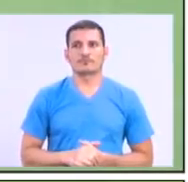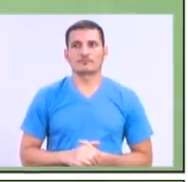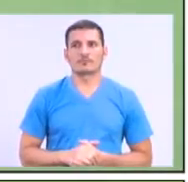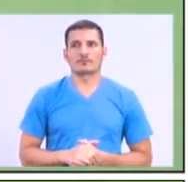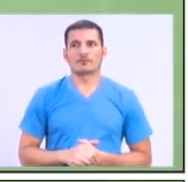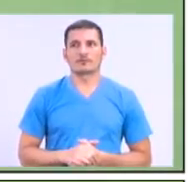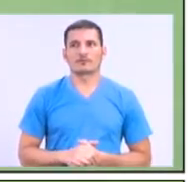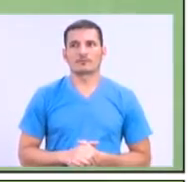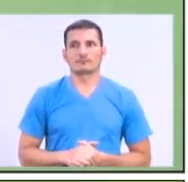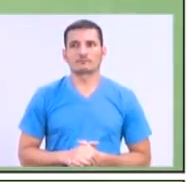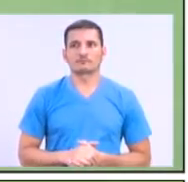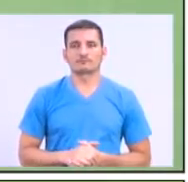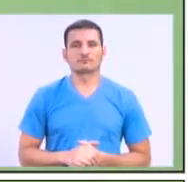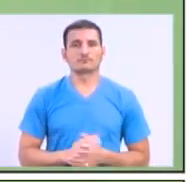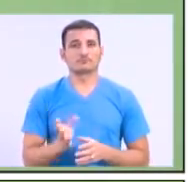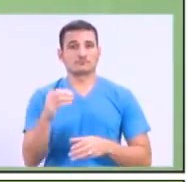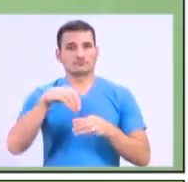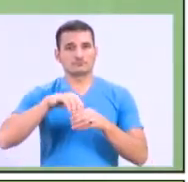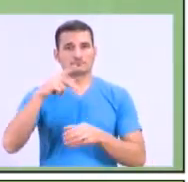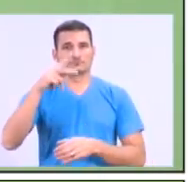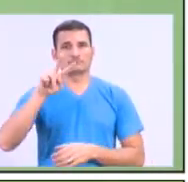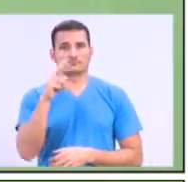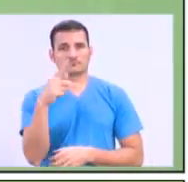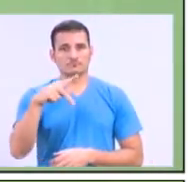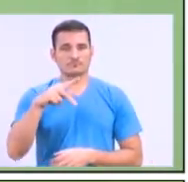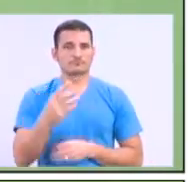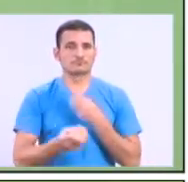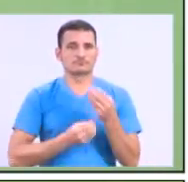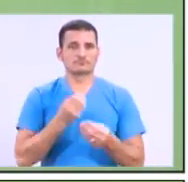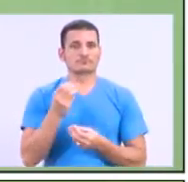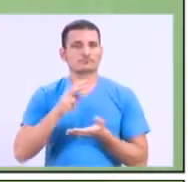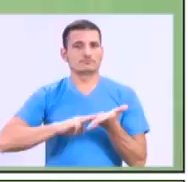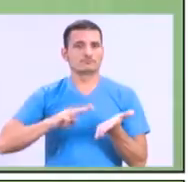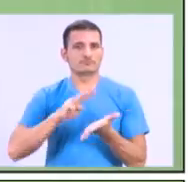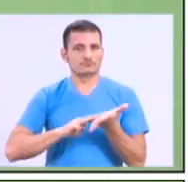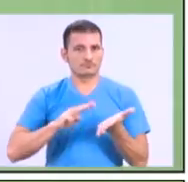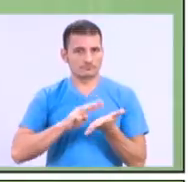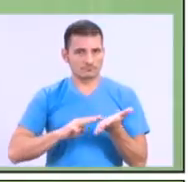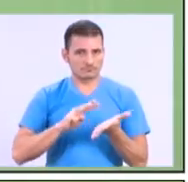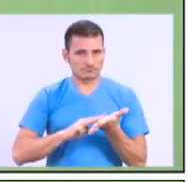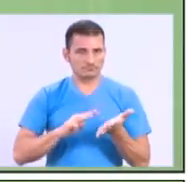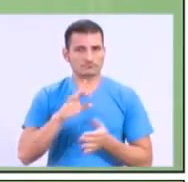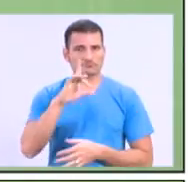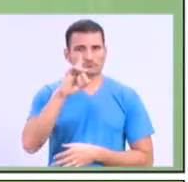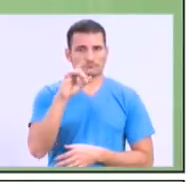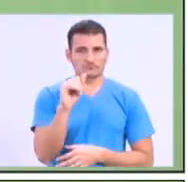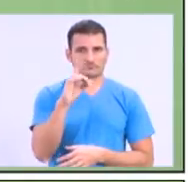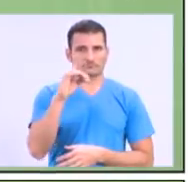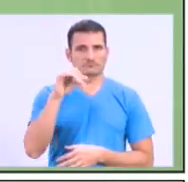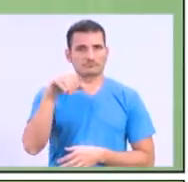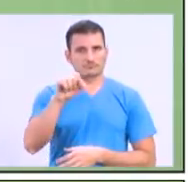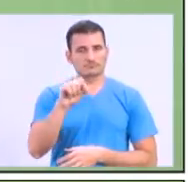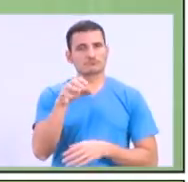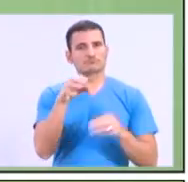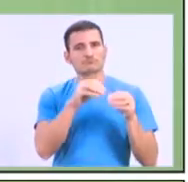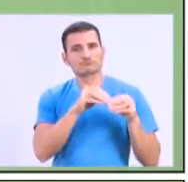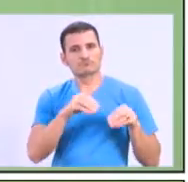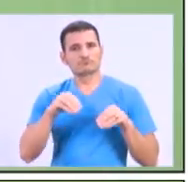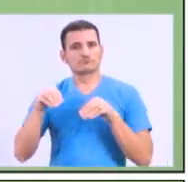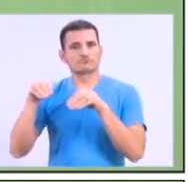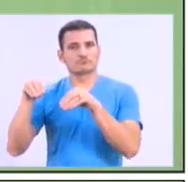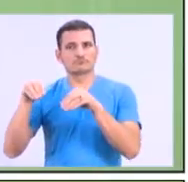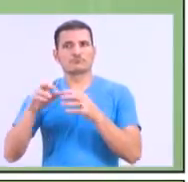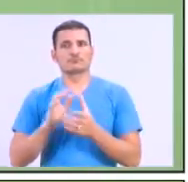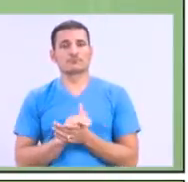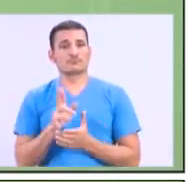de programação PHP, sobre métodos de transferência de dados. E para isso, para